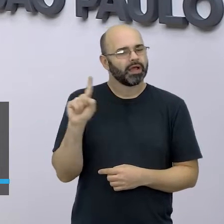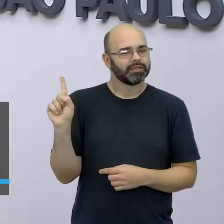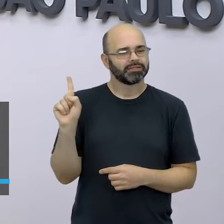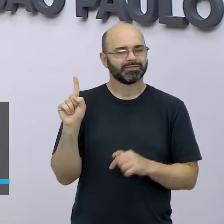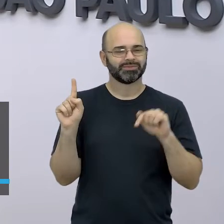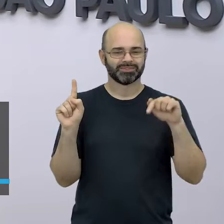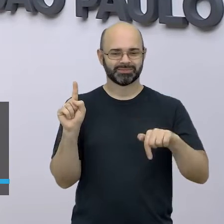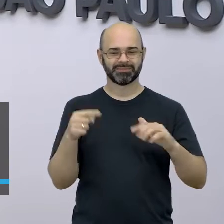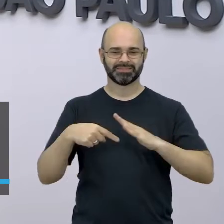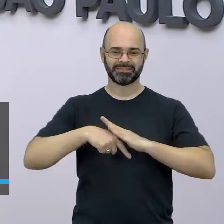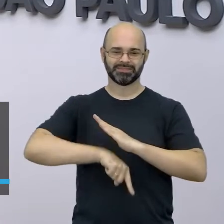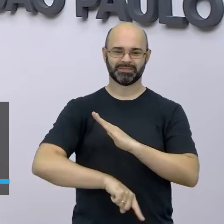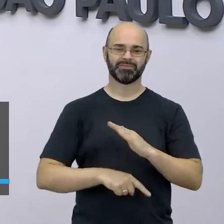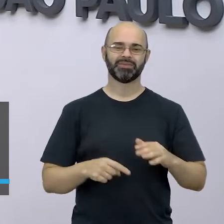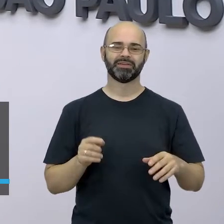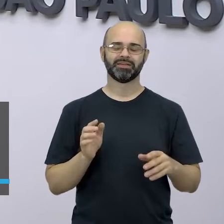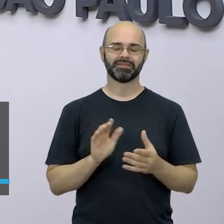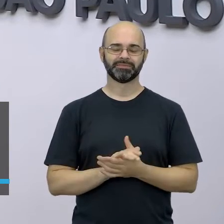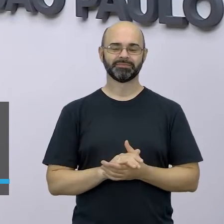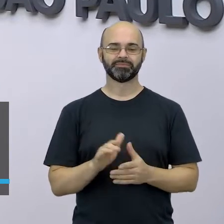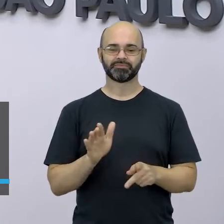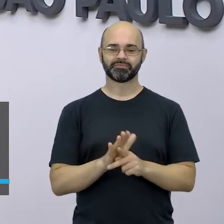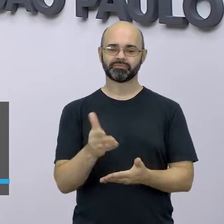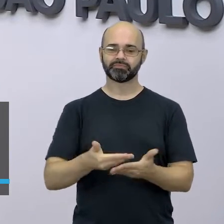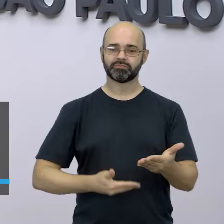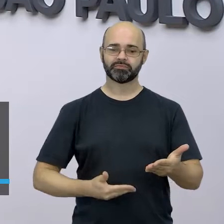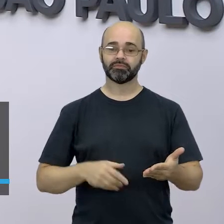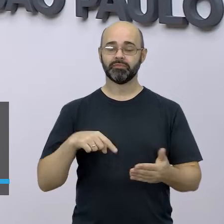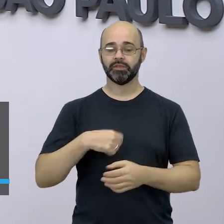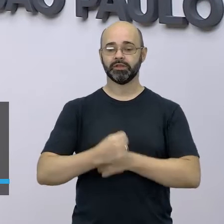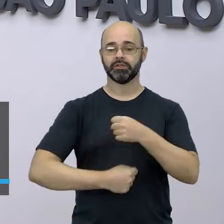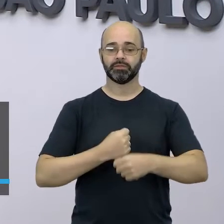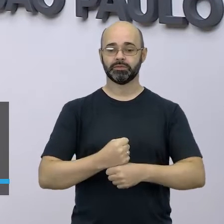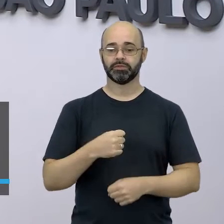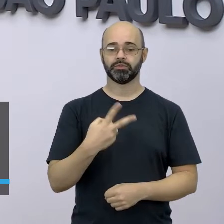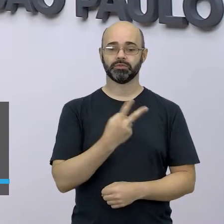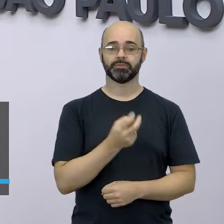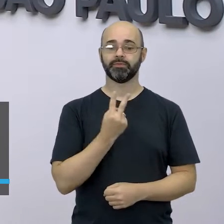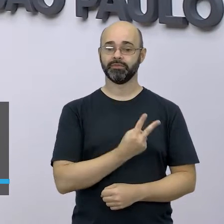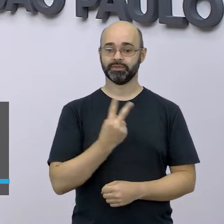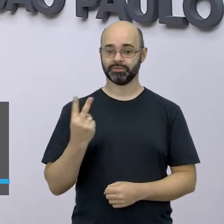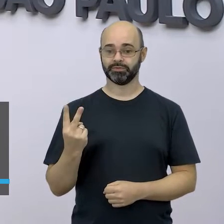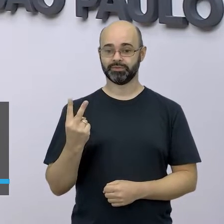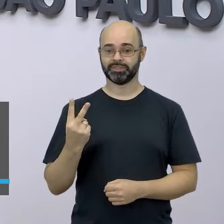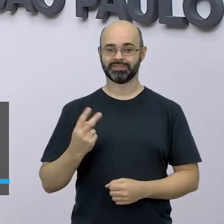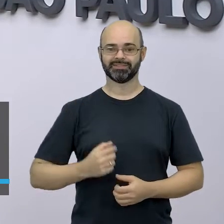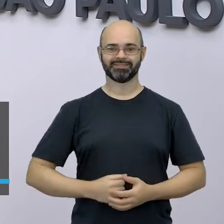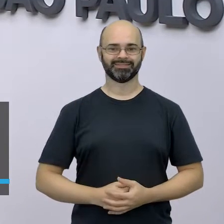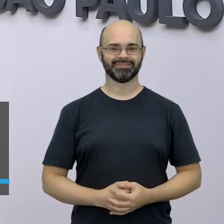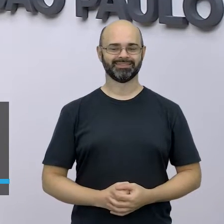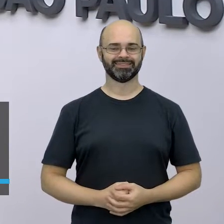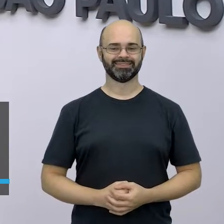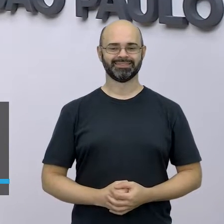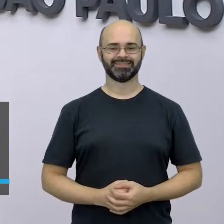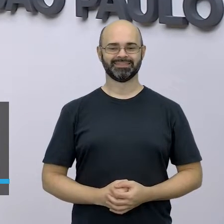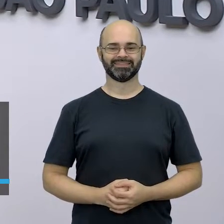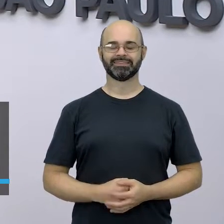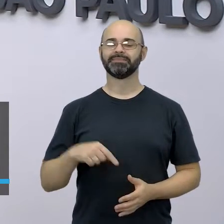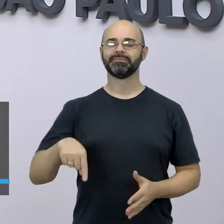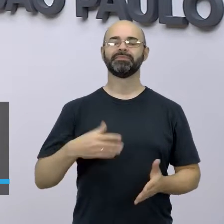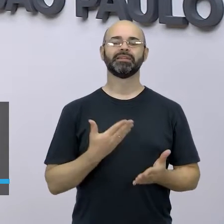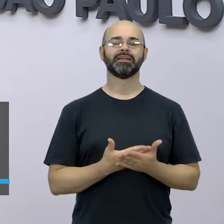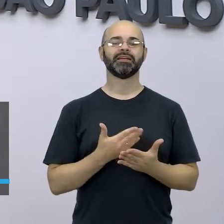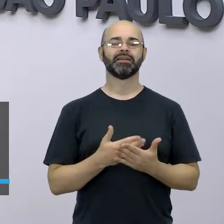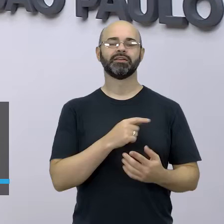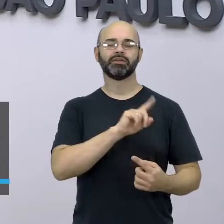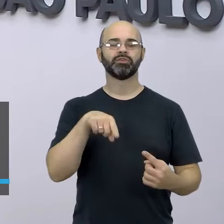desse aprofundamento curricular do ano letivo de 2022. Então, a ideia dessa aula é fazer